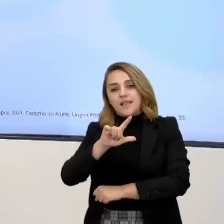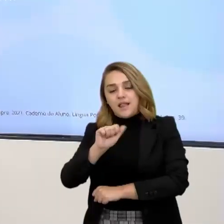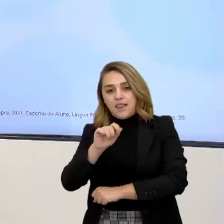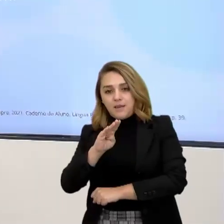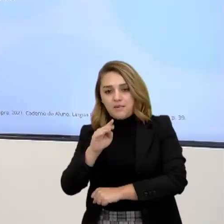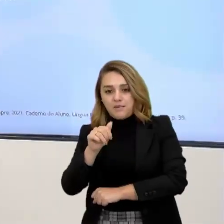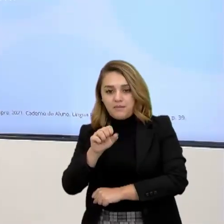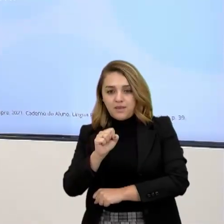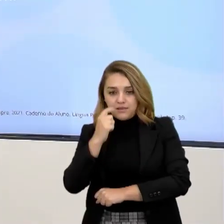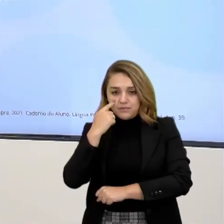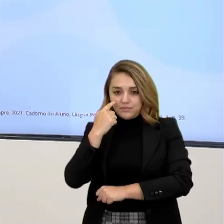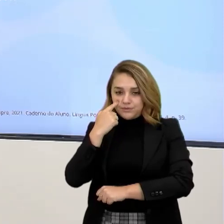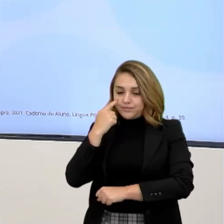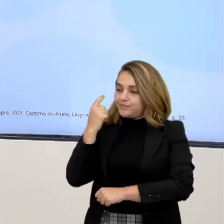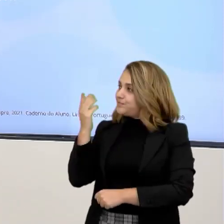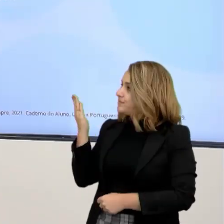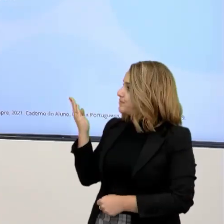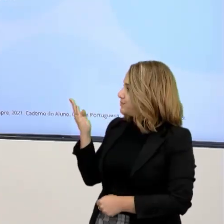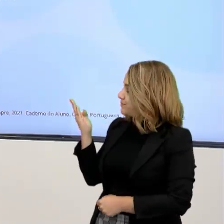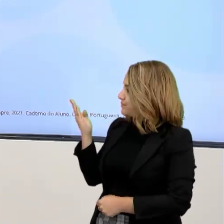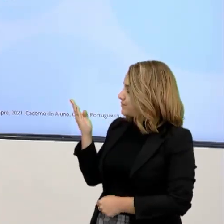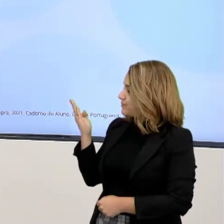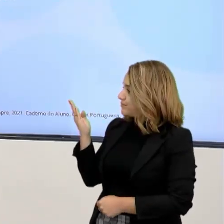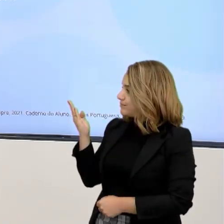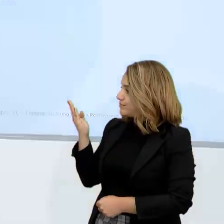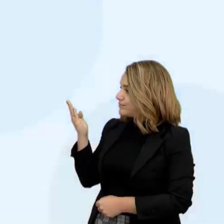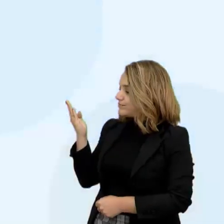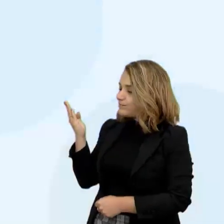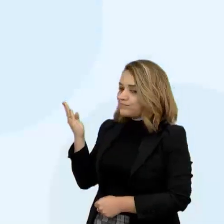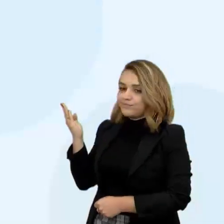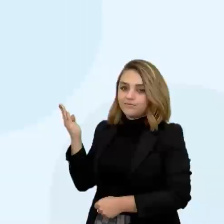2, 3, 4, 5,